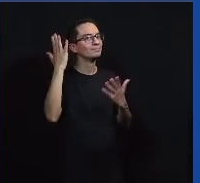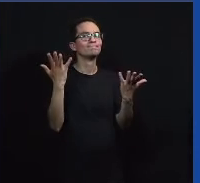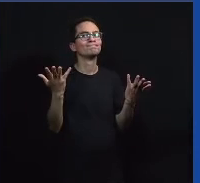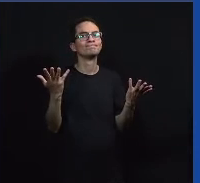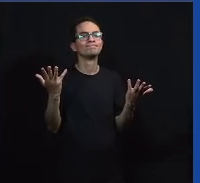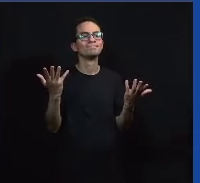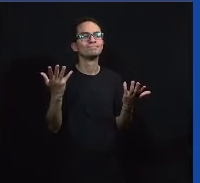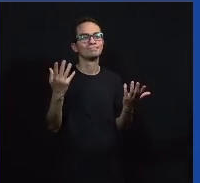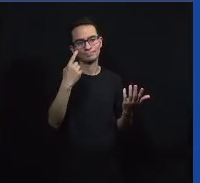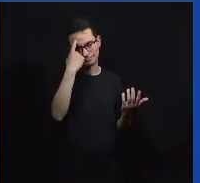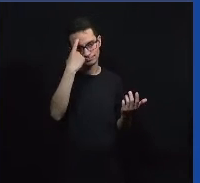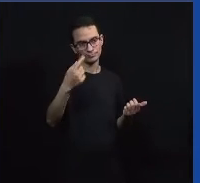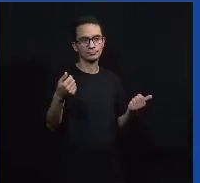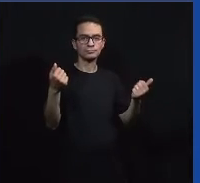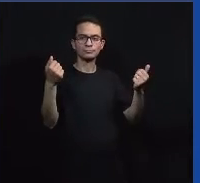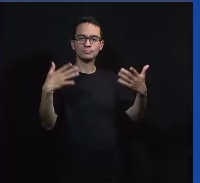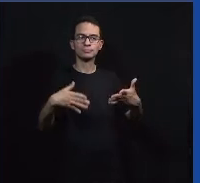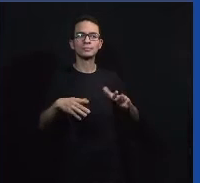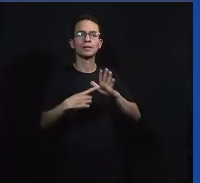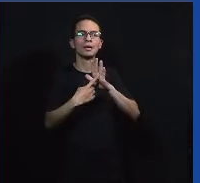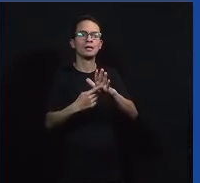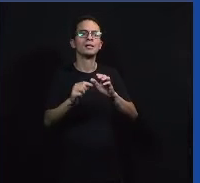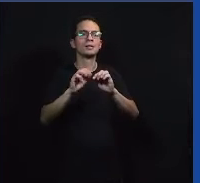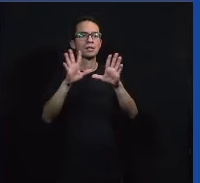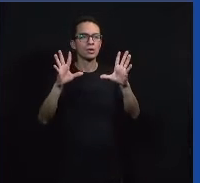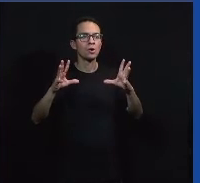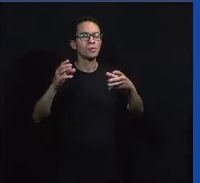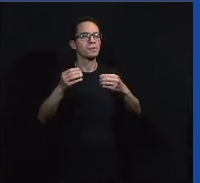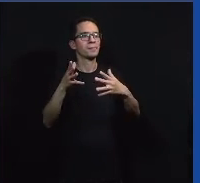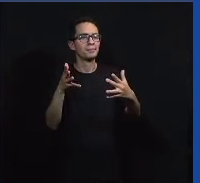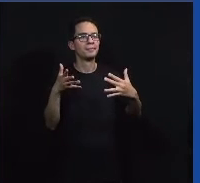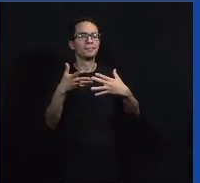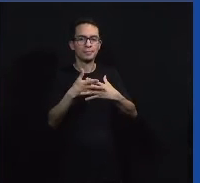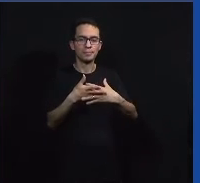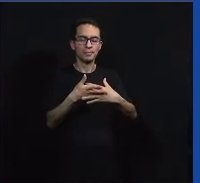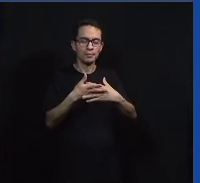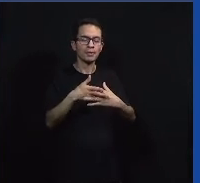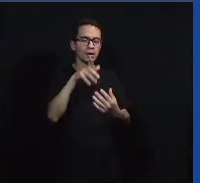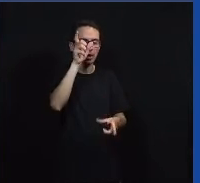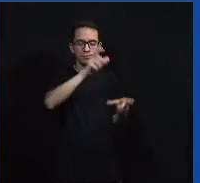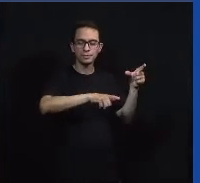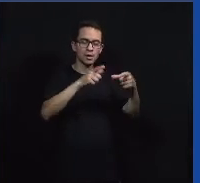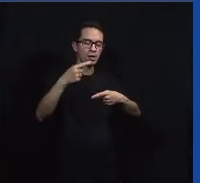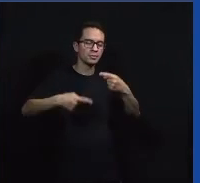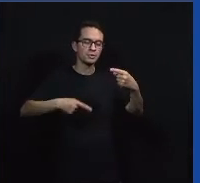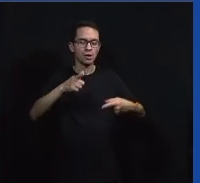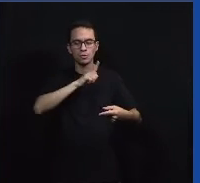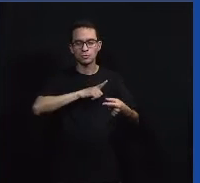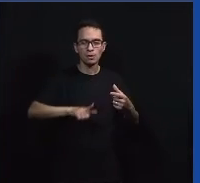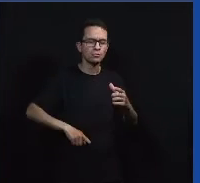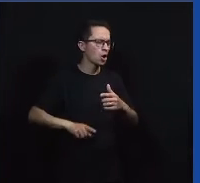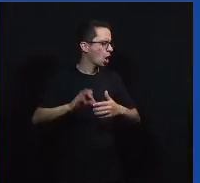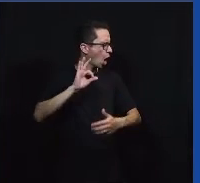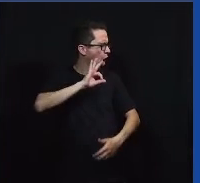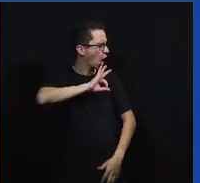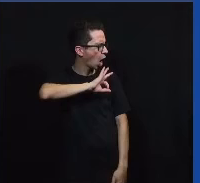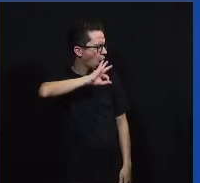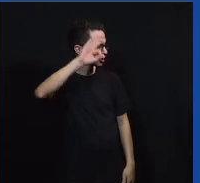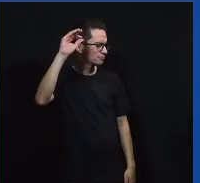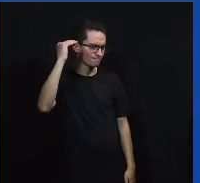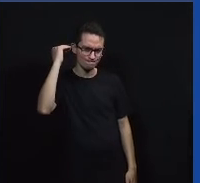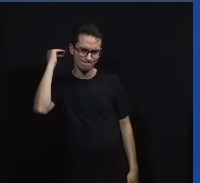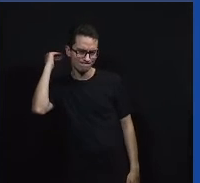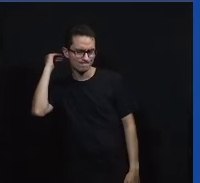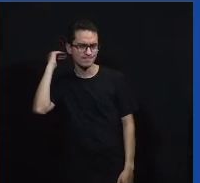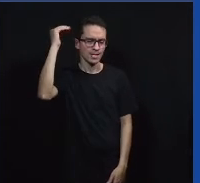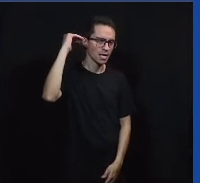Em Três Marias fica muito claro que cidadãos podem construir políticas públicas de altíssima qualidade. Assim, os resultados que a gente teve nos